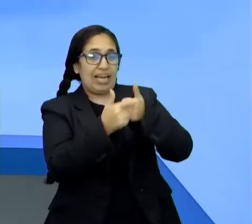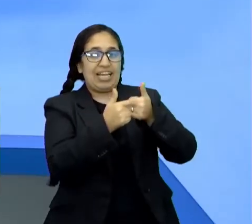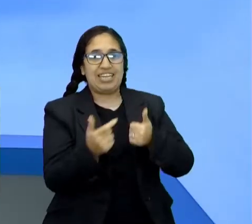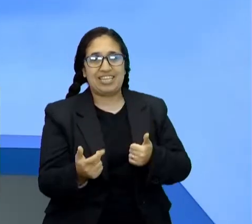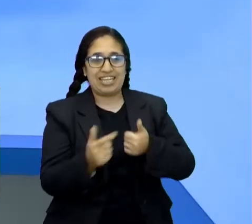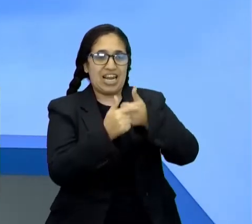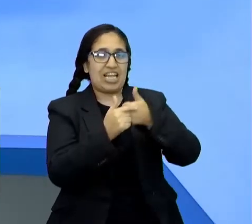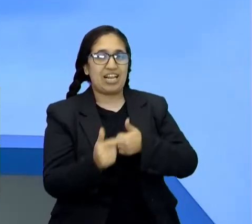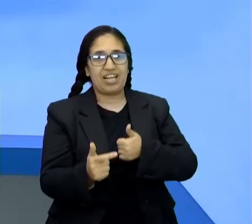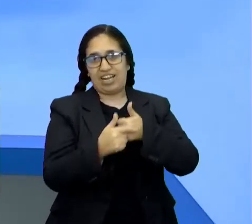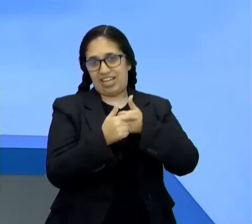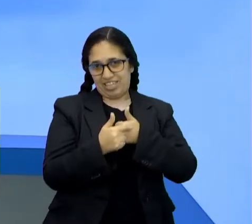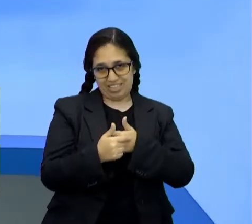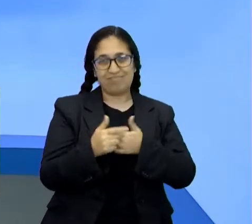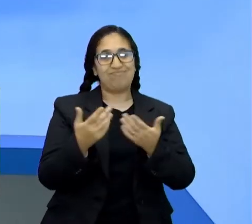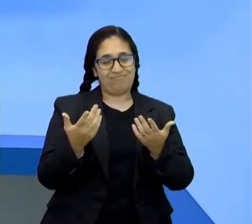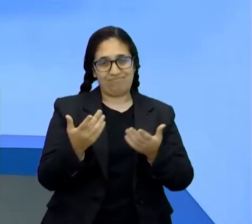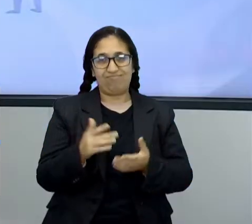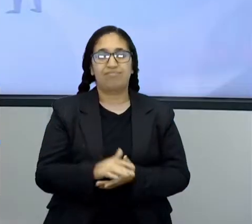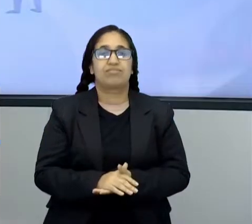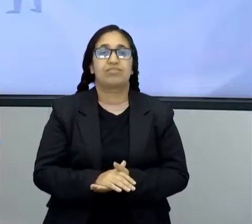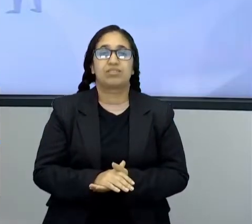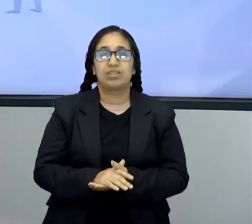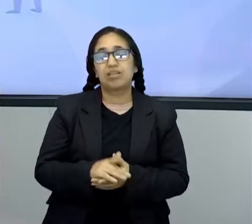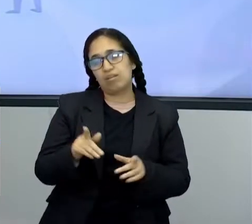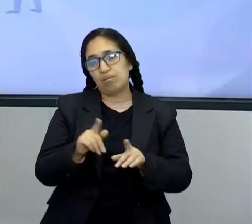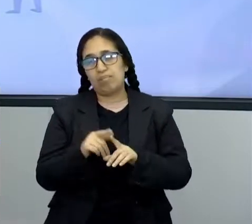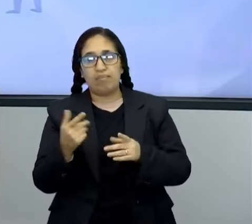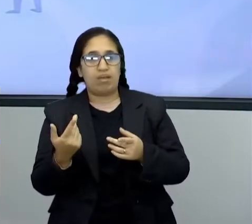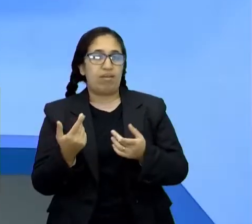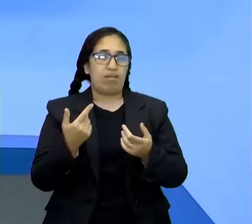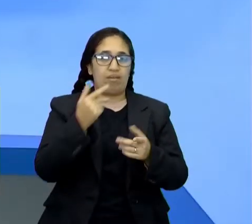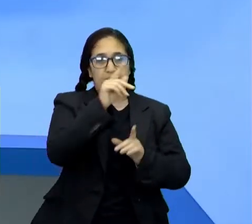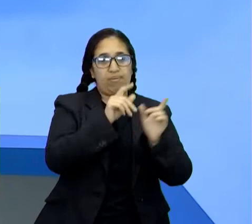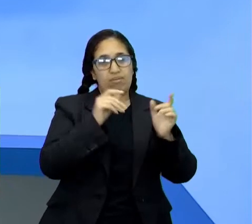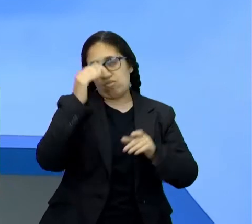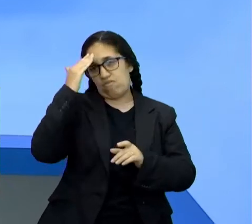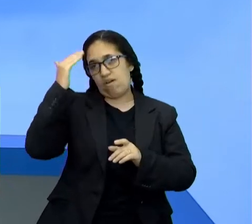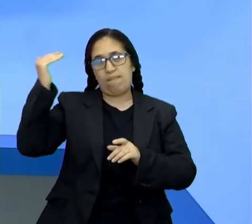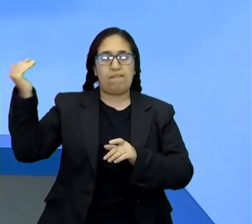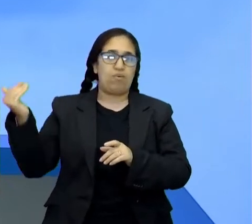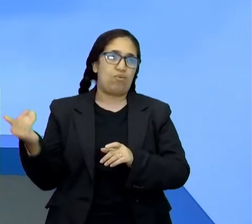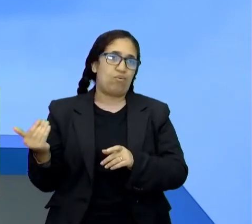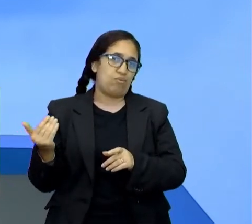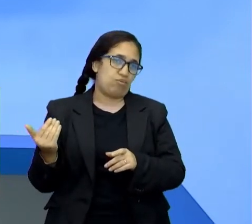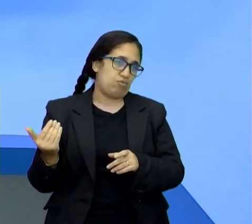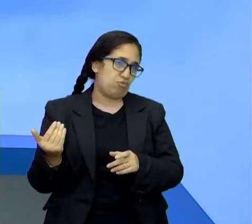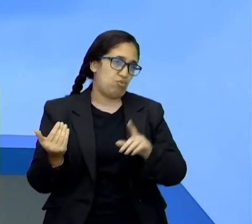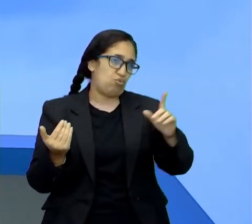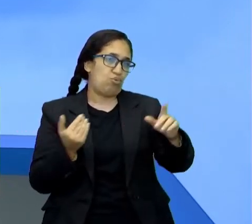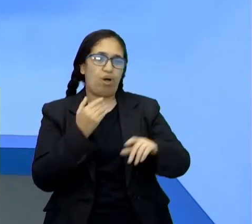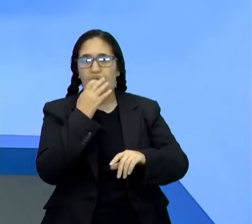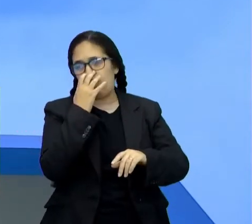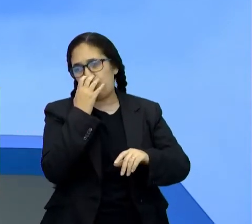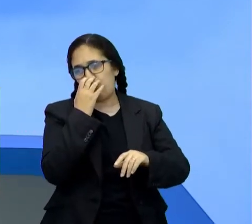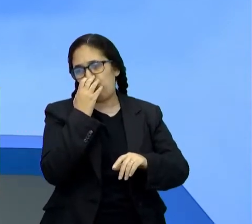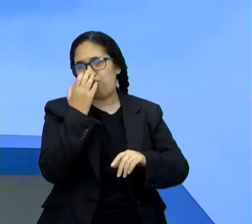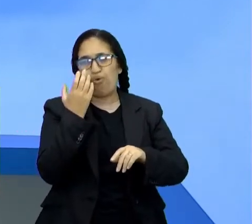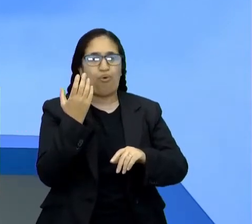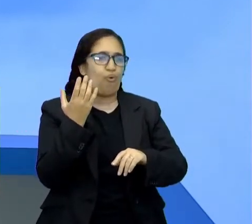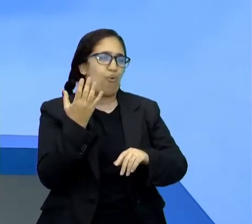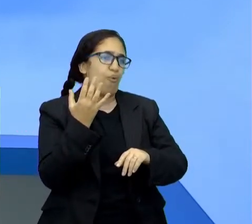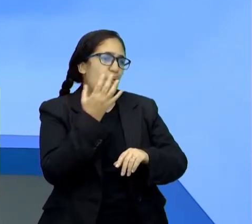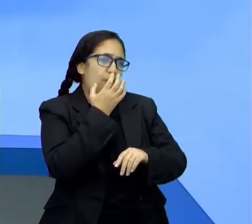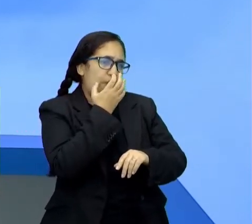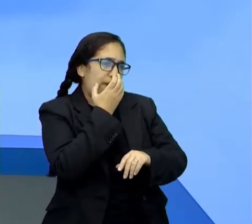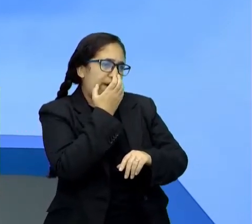clickbait, o caça-cliques. Isso. Aí fala de famoso, fala de, sei lá, do cachorrinho, o